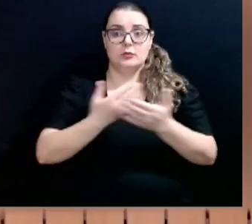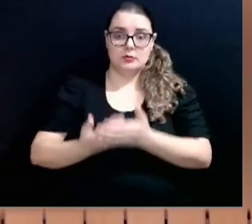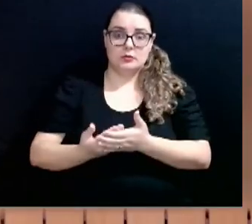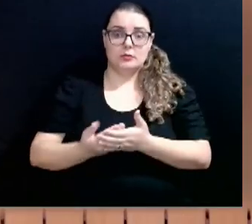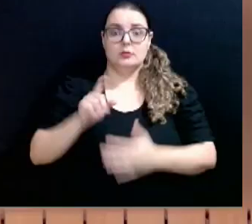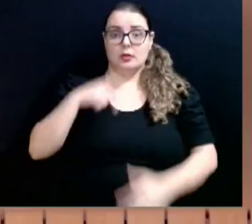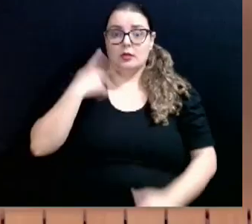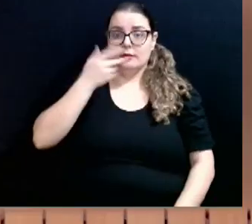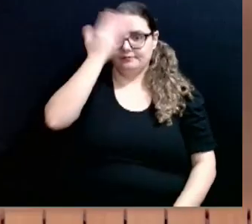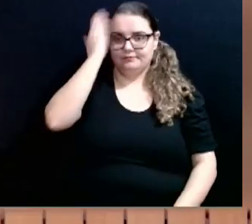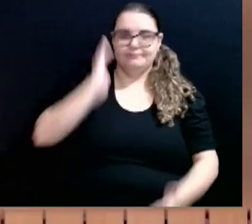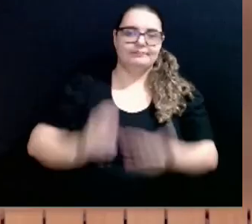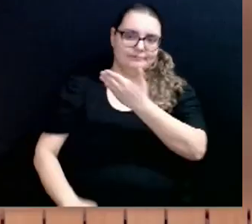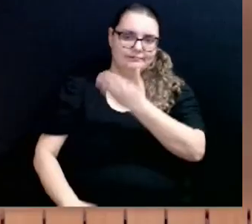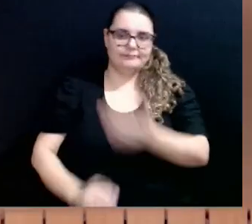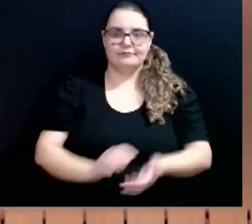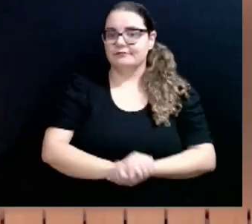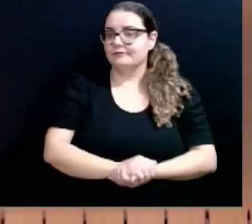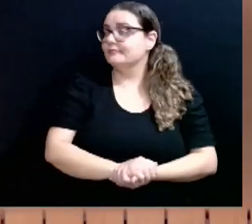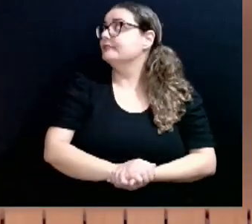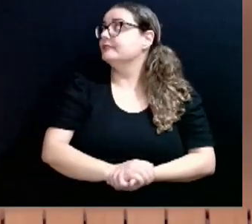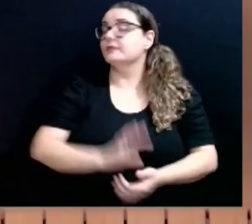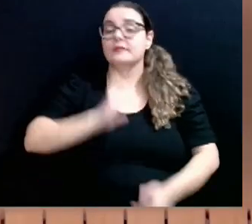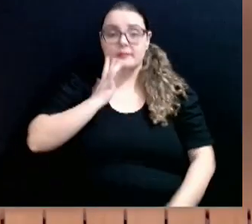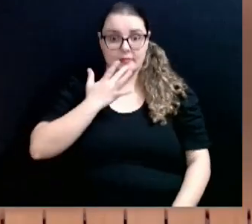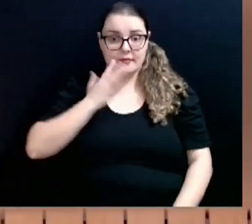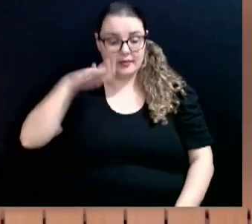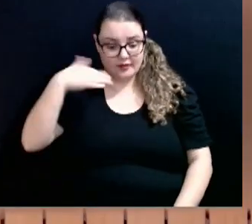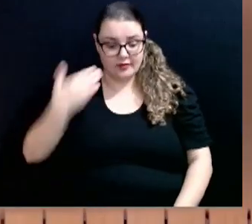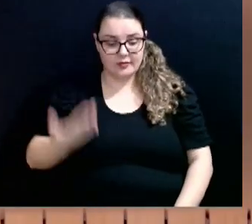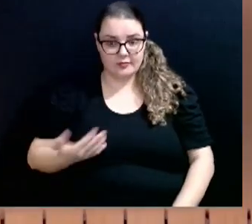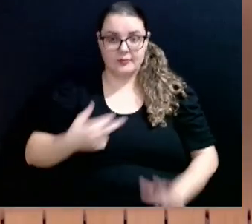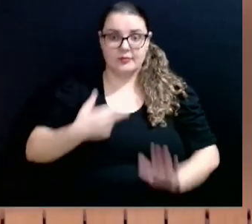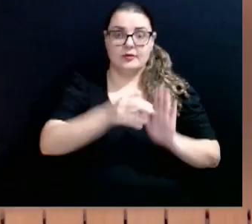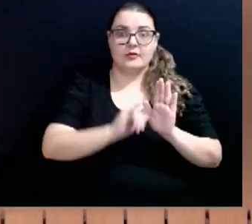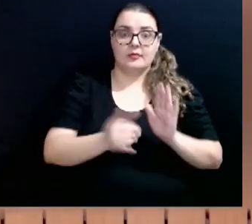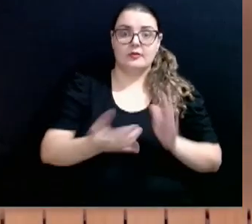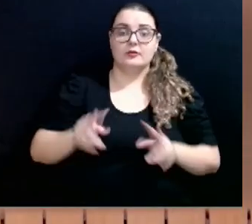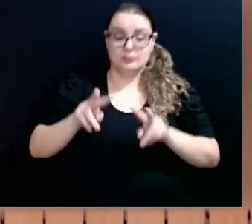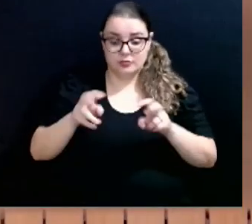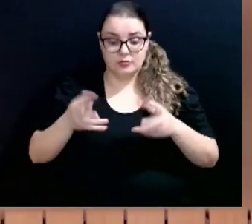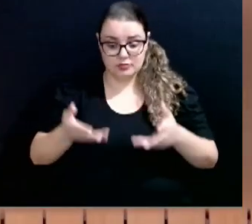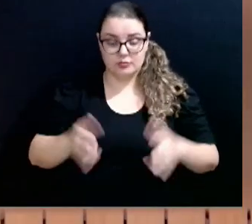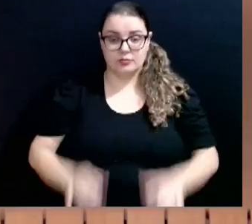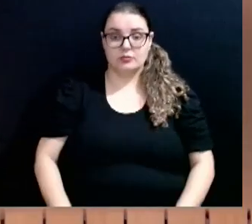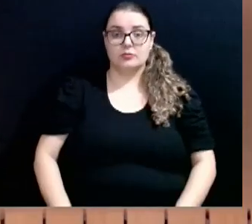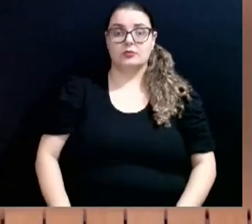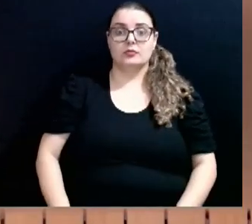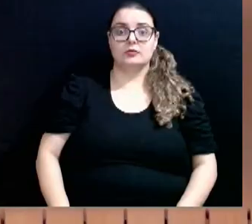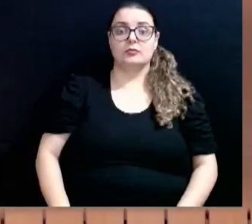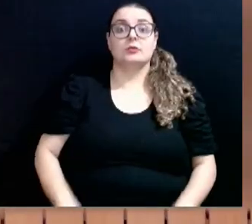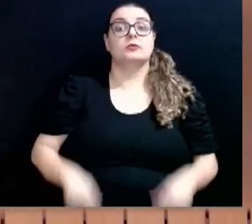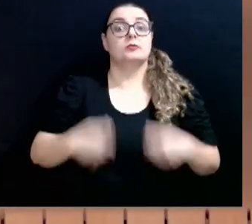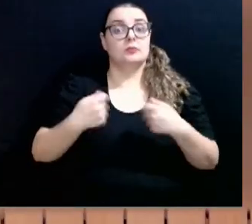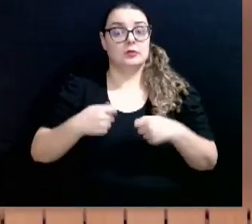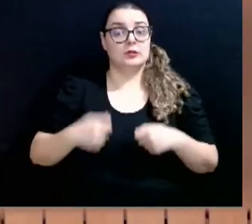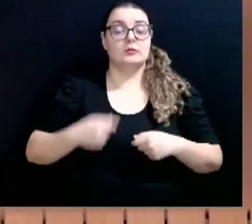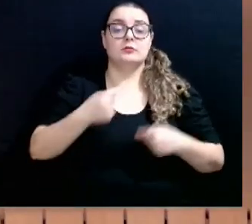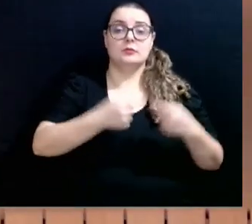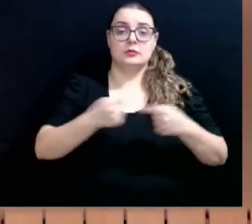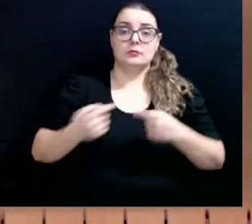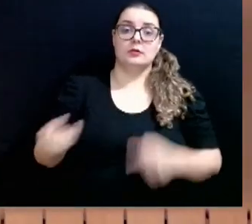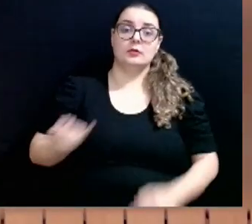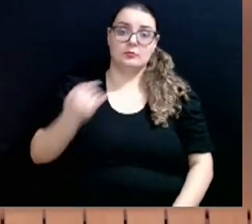Luiz Iabico. É um privilégio ser o relator de um tema extremamente necessário a ser debatido e importante para a cidade,